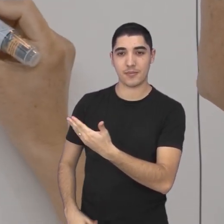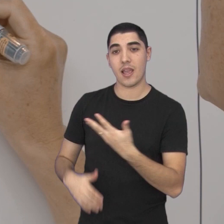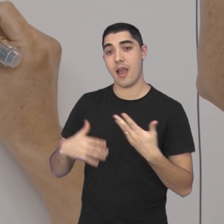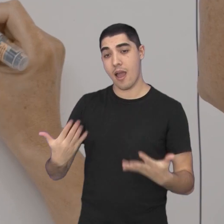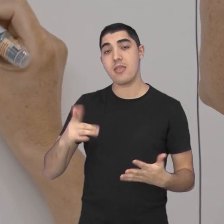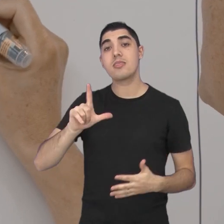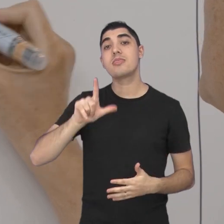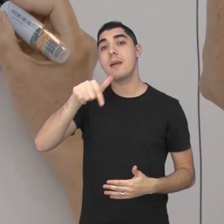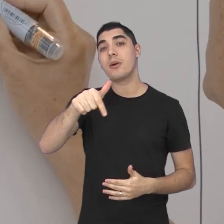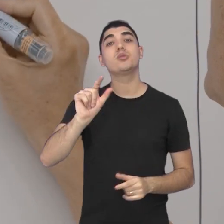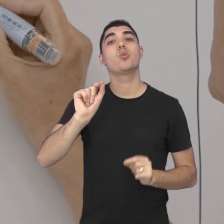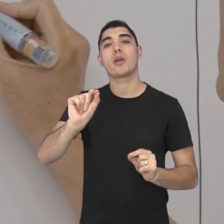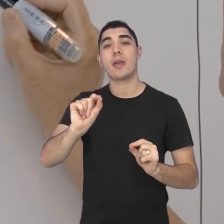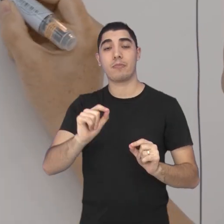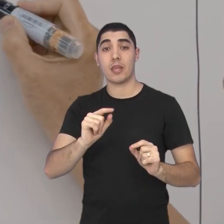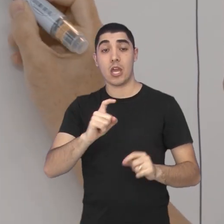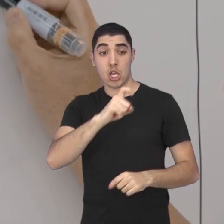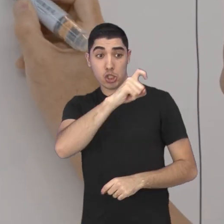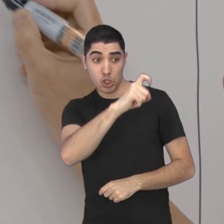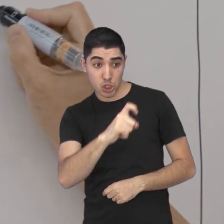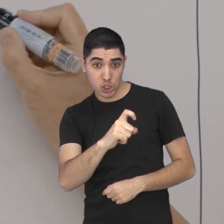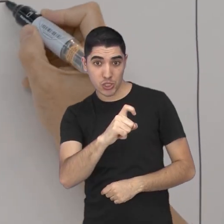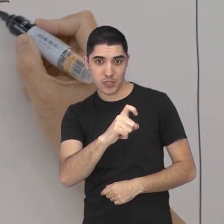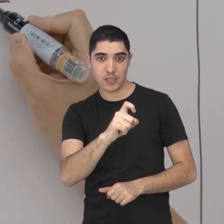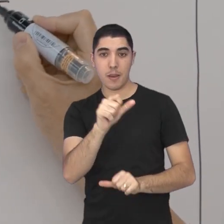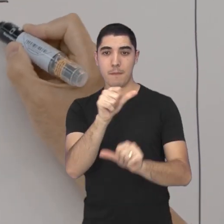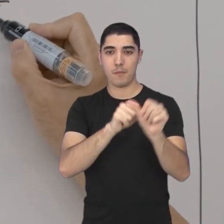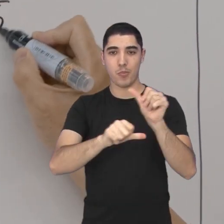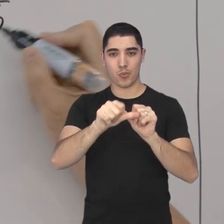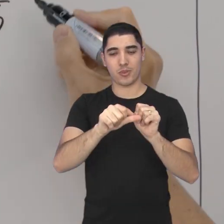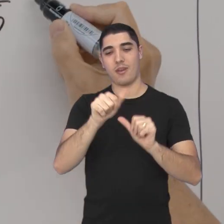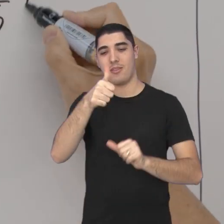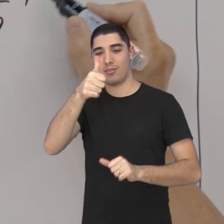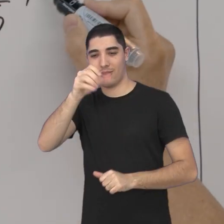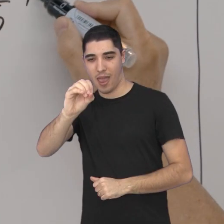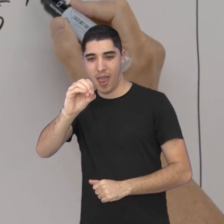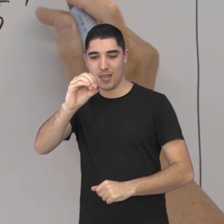E com isso a gente vai saber que x é igual a 10 sobre 5.